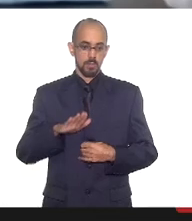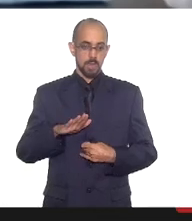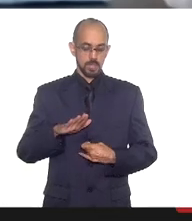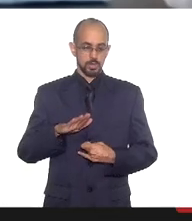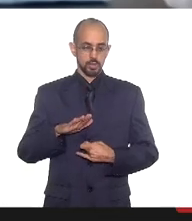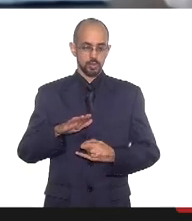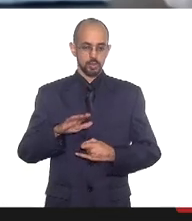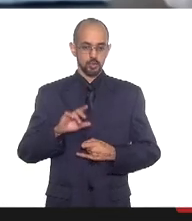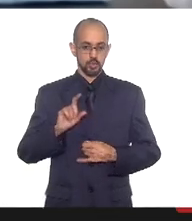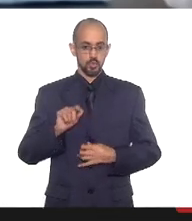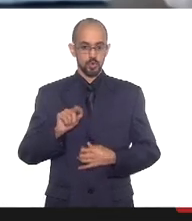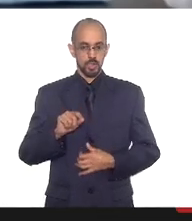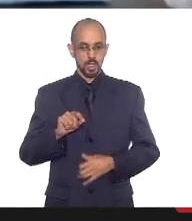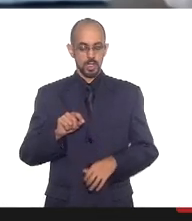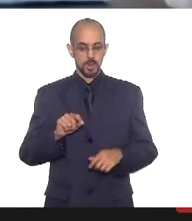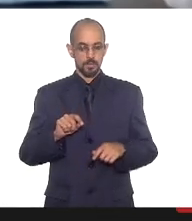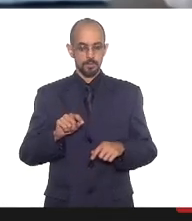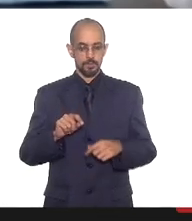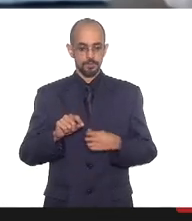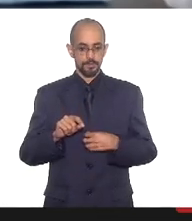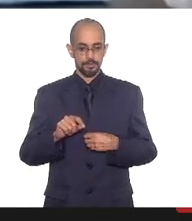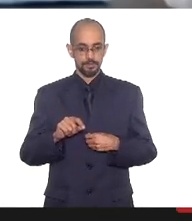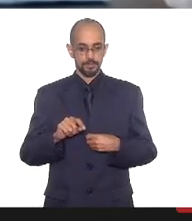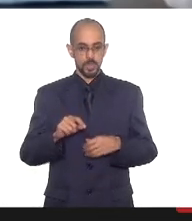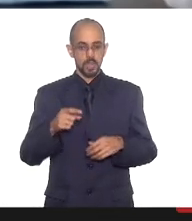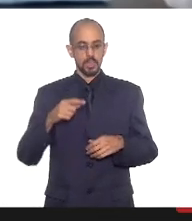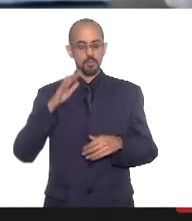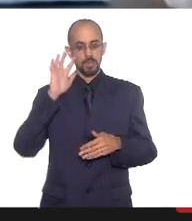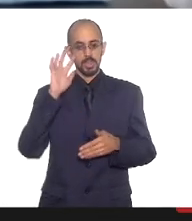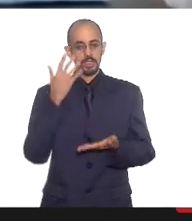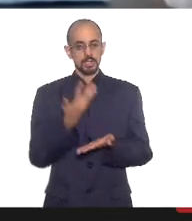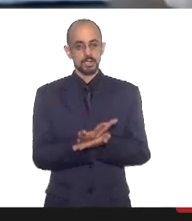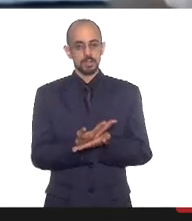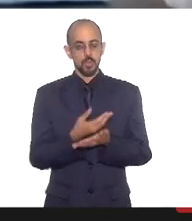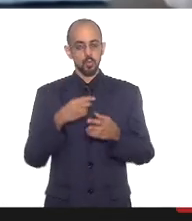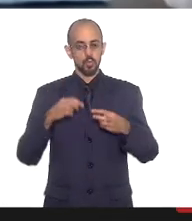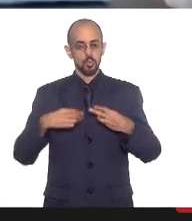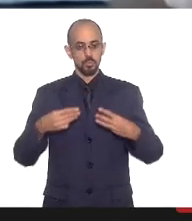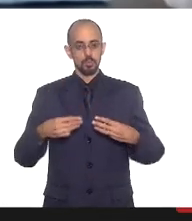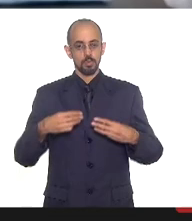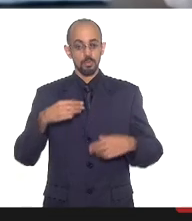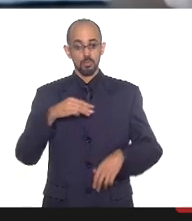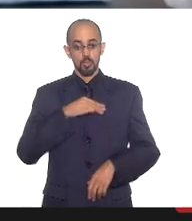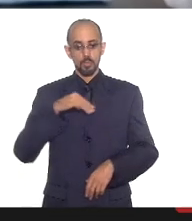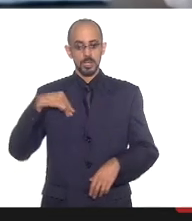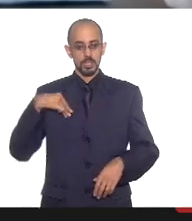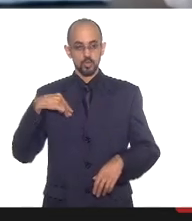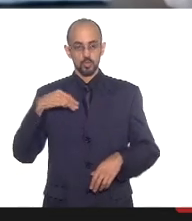e a gente só também já tem uma decisão do Ministro do Supremo de